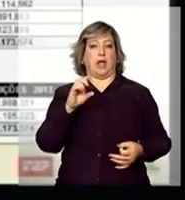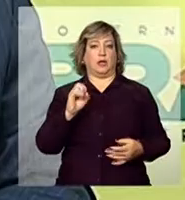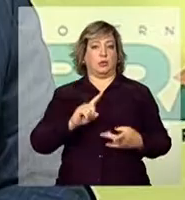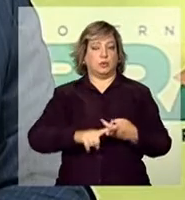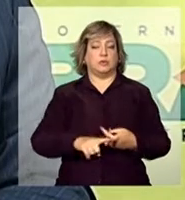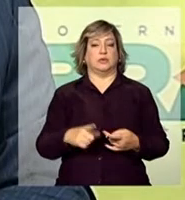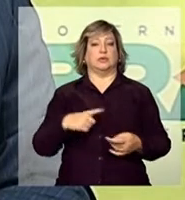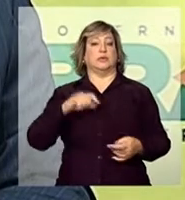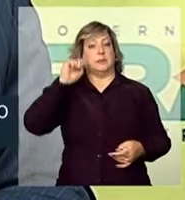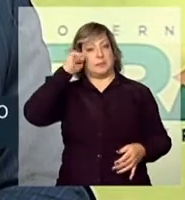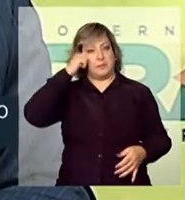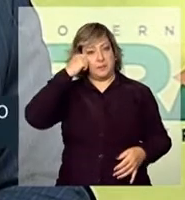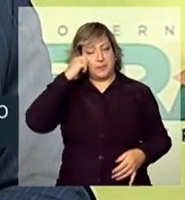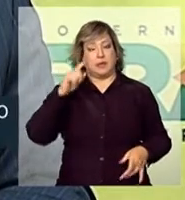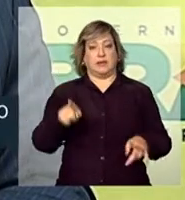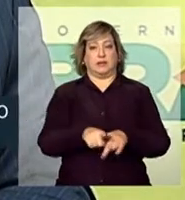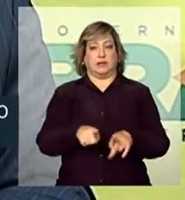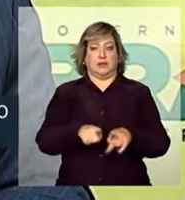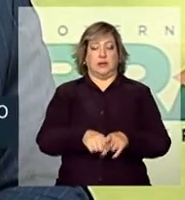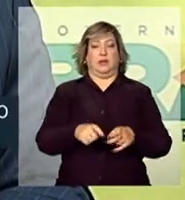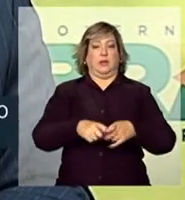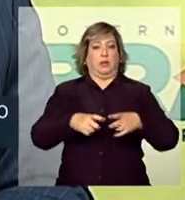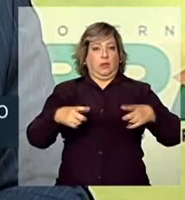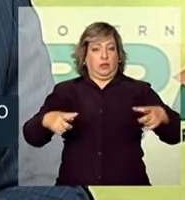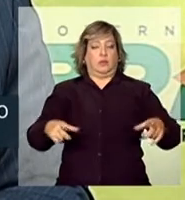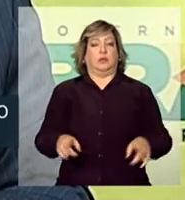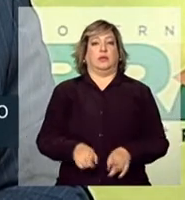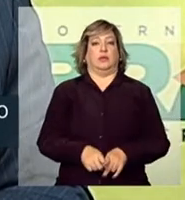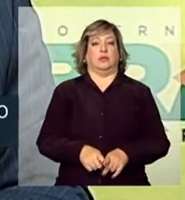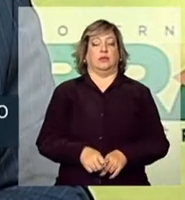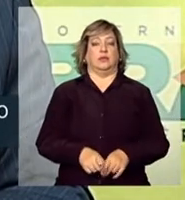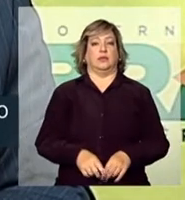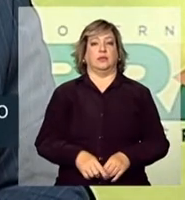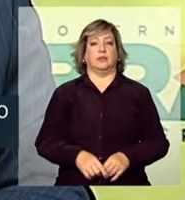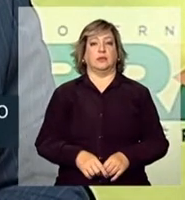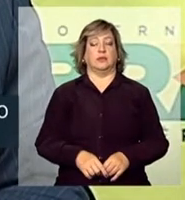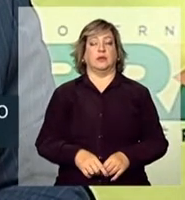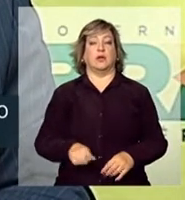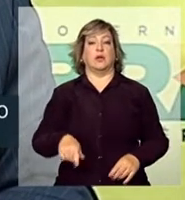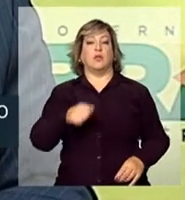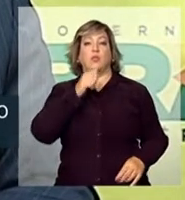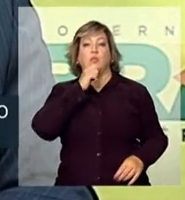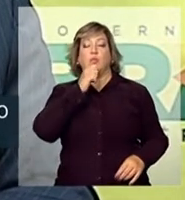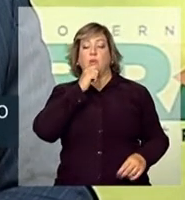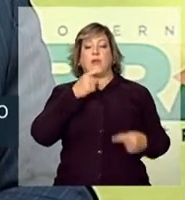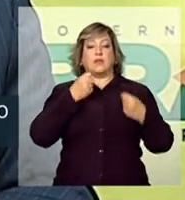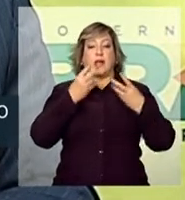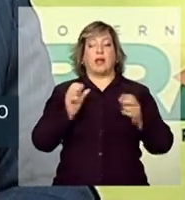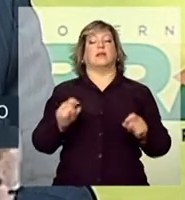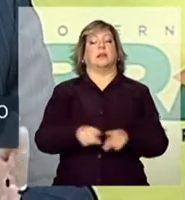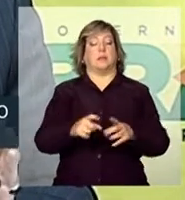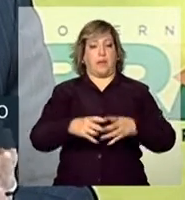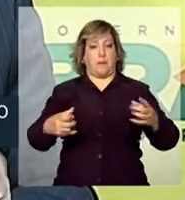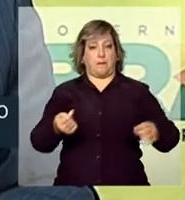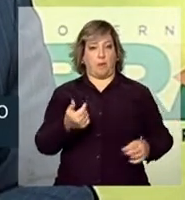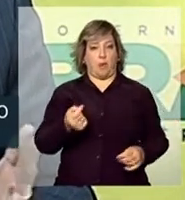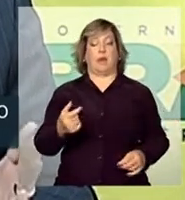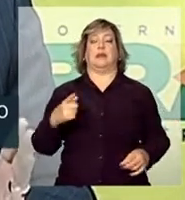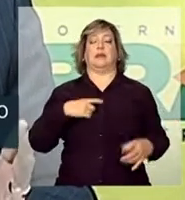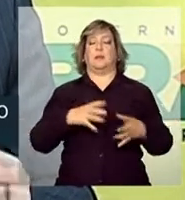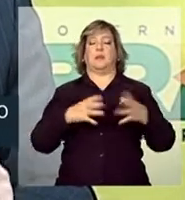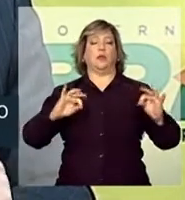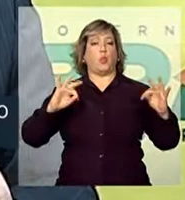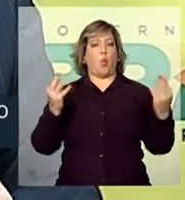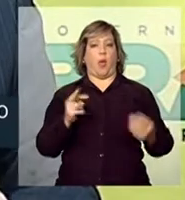cresce pretos pelo dado é os negros aqui os dois juntos e não declarada também cresce um pouquinho cresce em todas